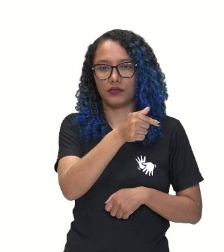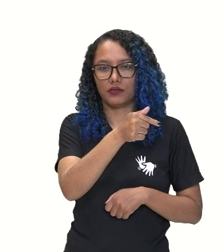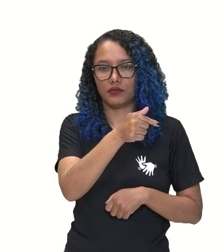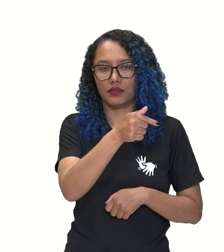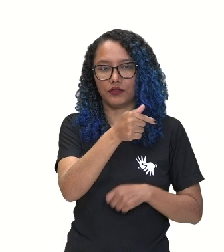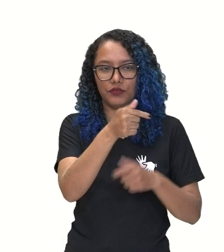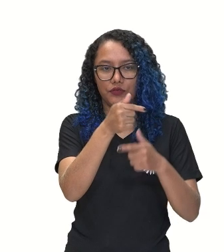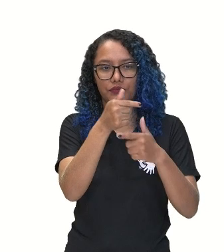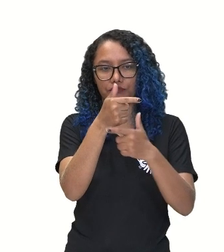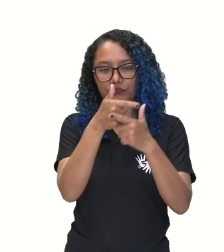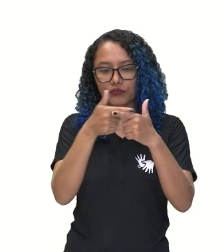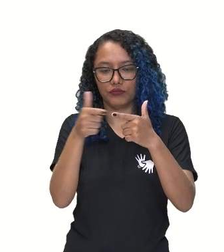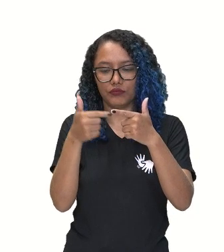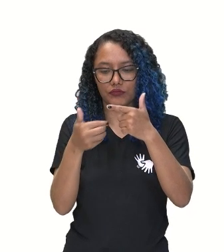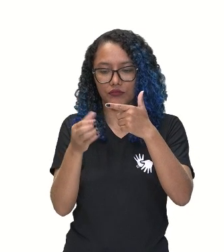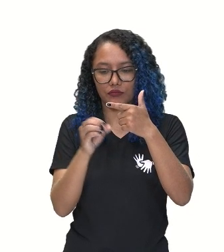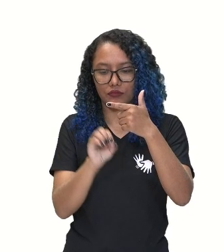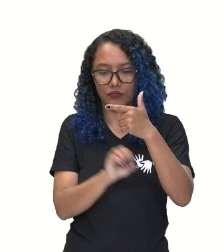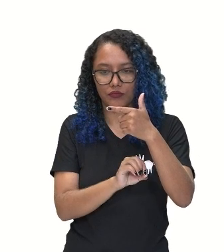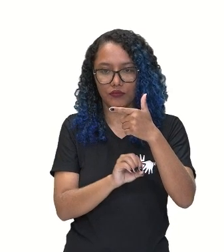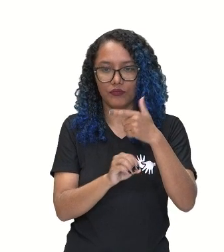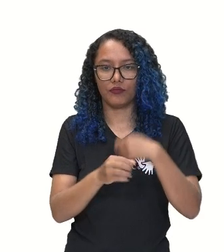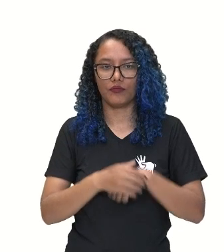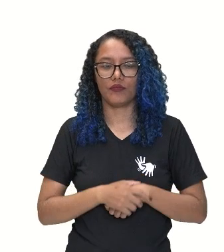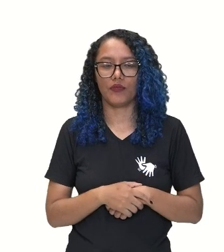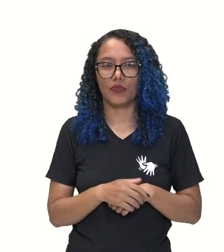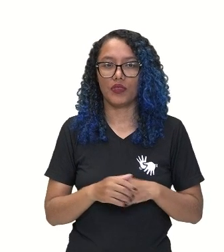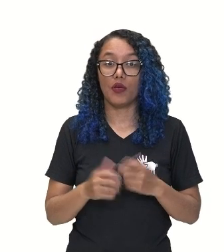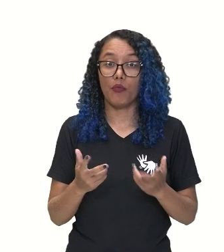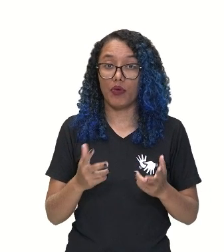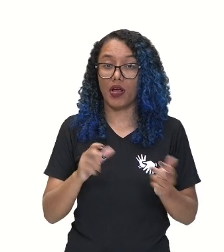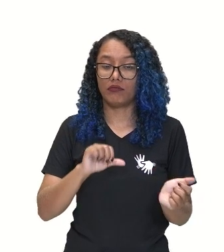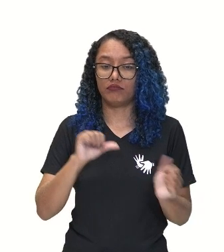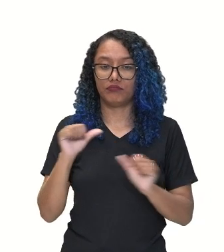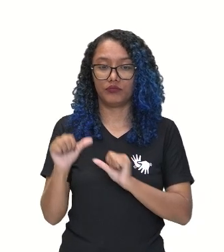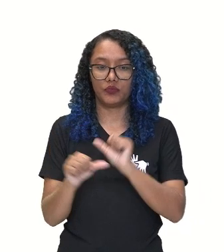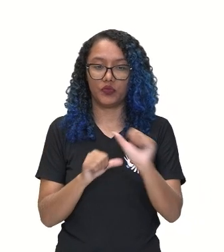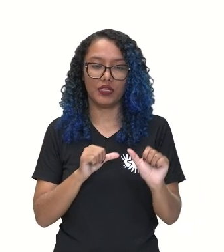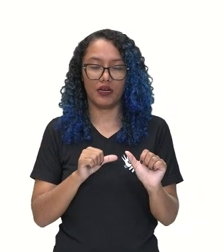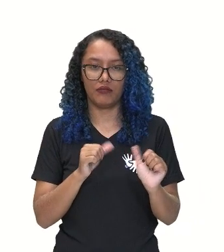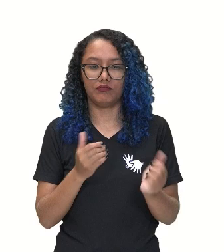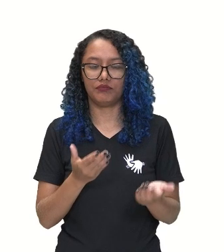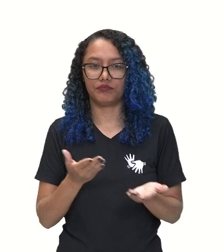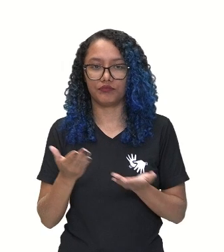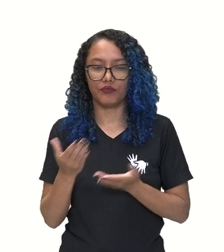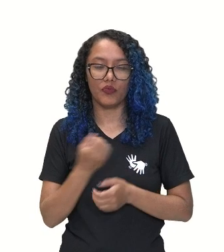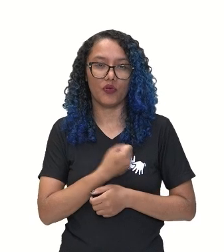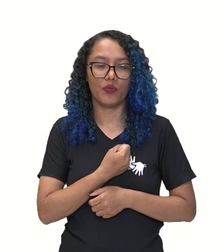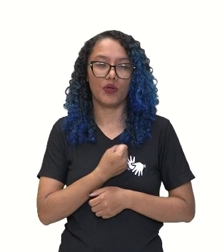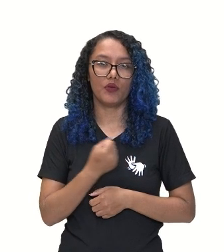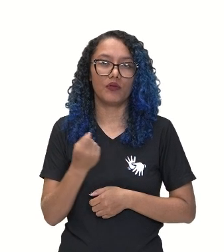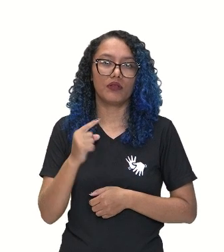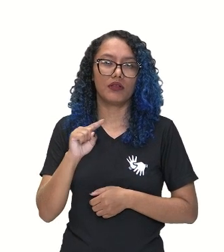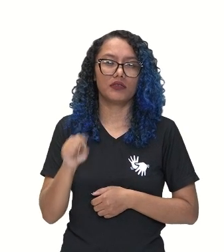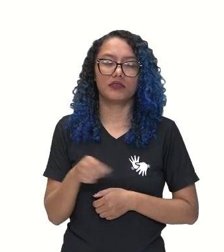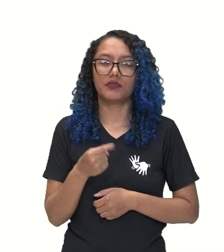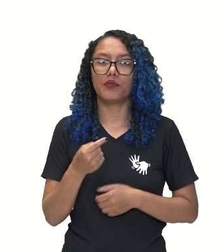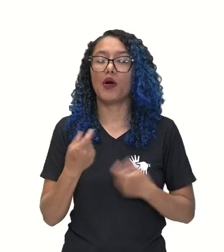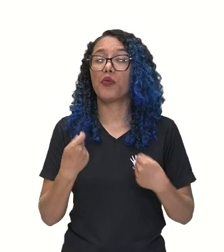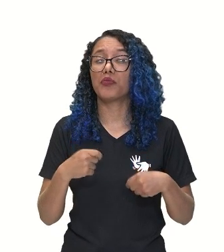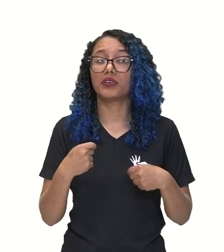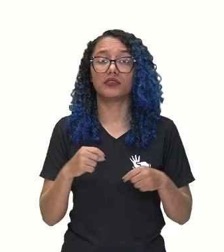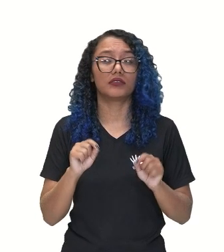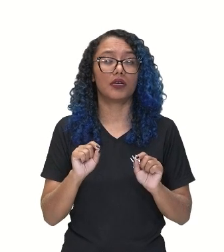517/100. Então, para você transformar esta fração decimal em número decimal, o que é que você vai